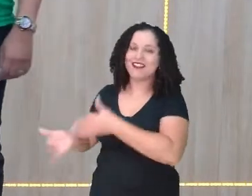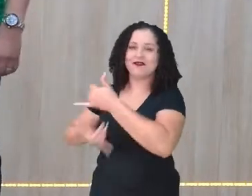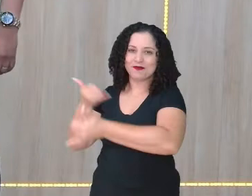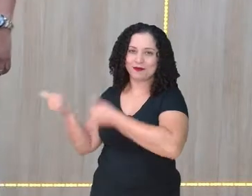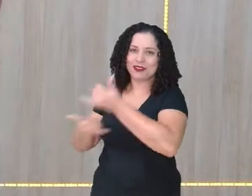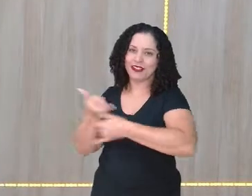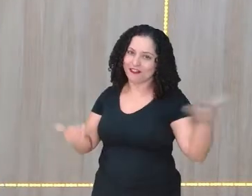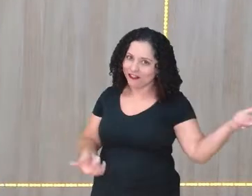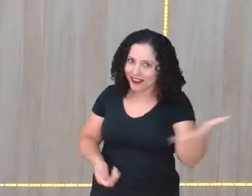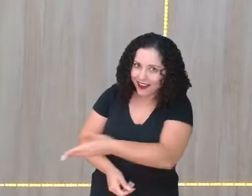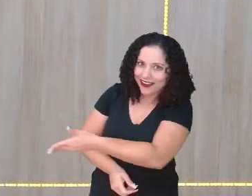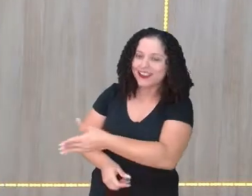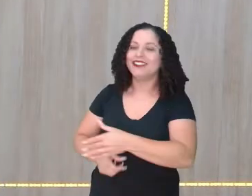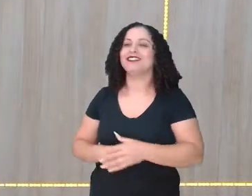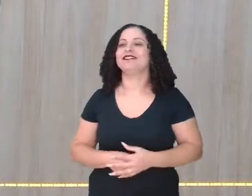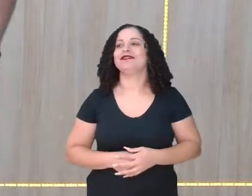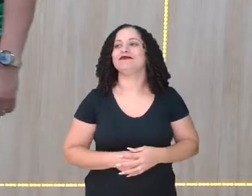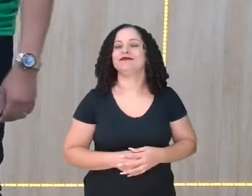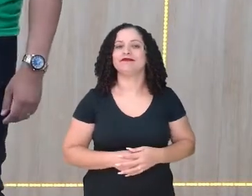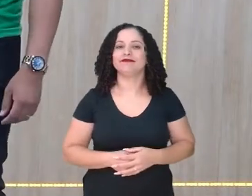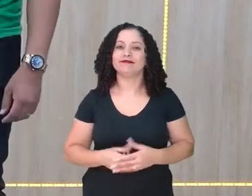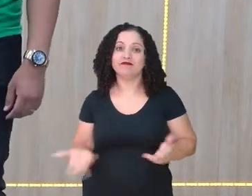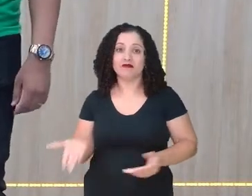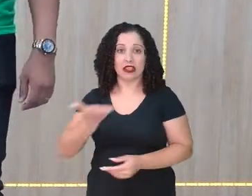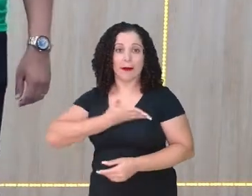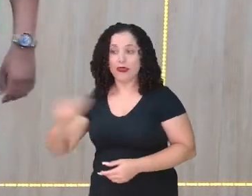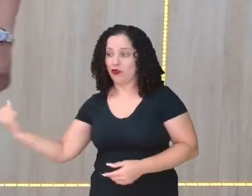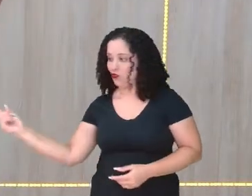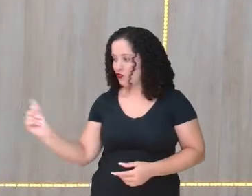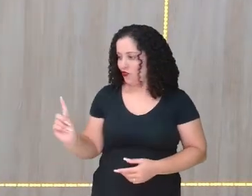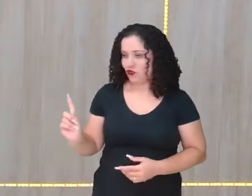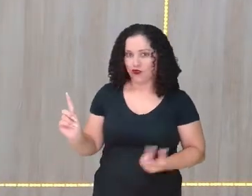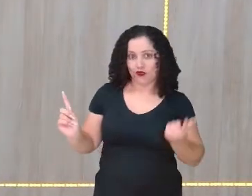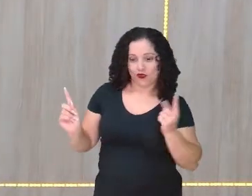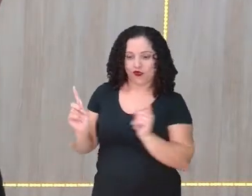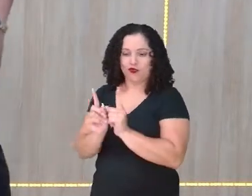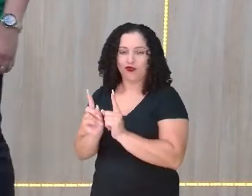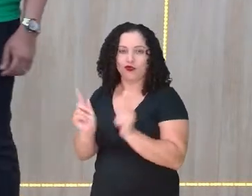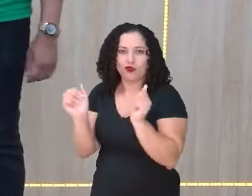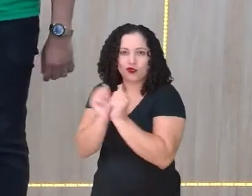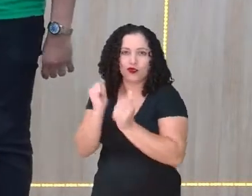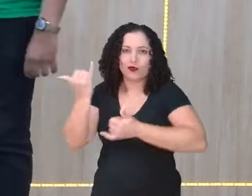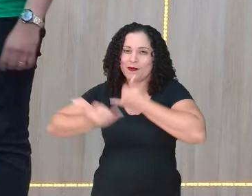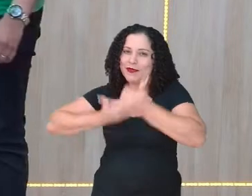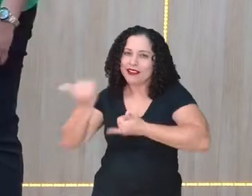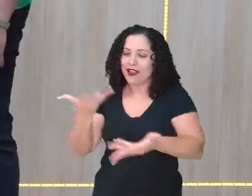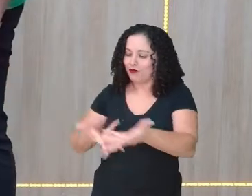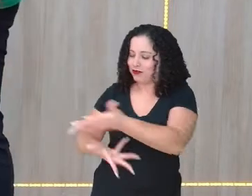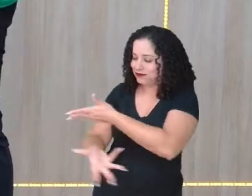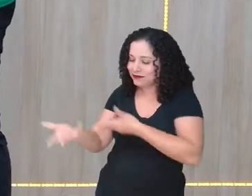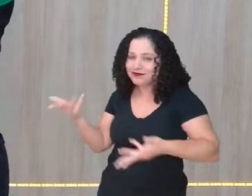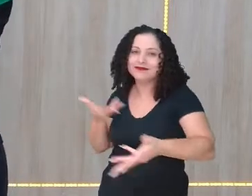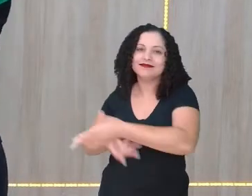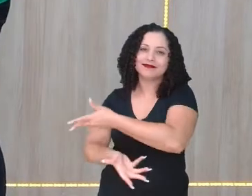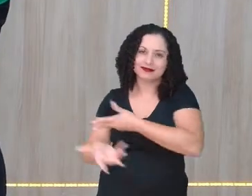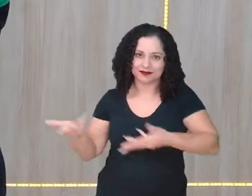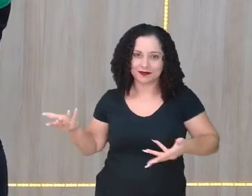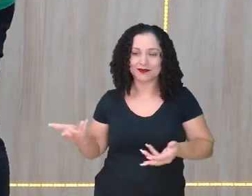brincar. Ó, a coleguinha chegou aqui para brincar junto. E você vai e começa a interagir, tá bom?